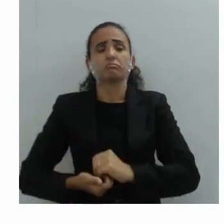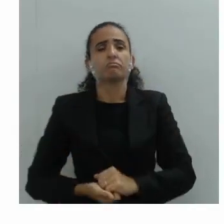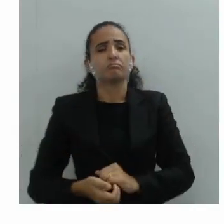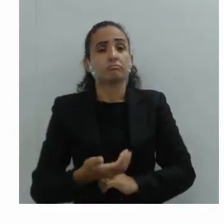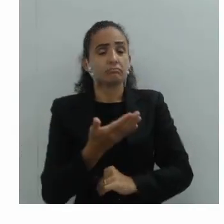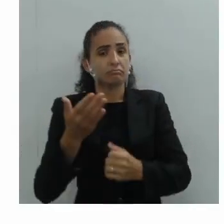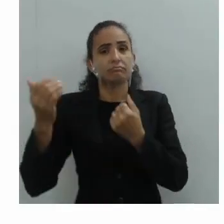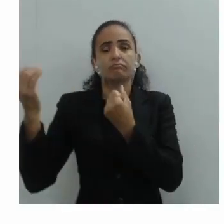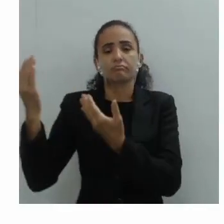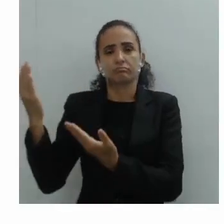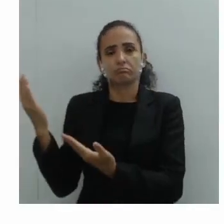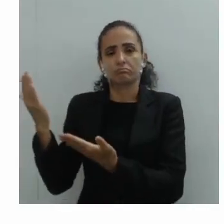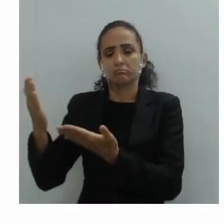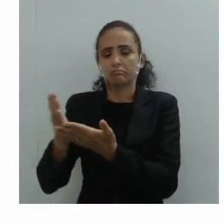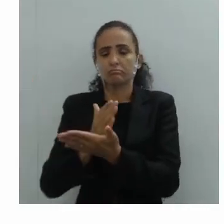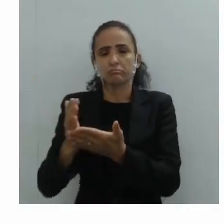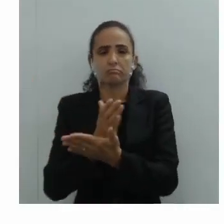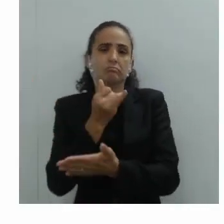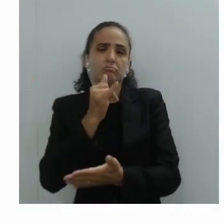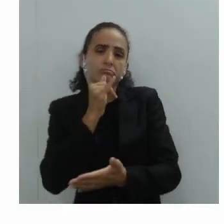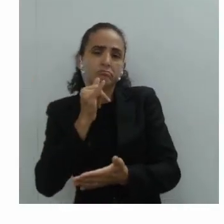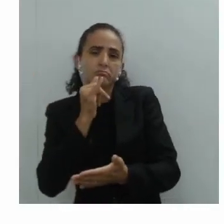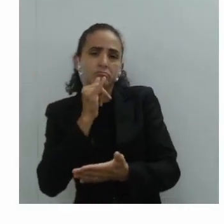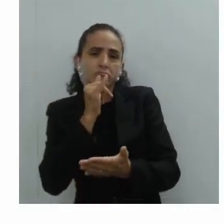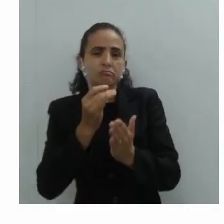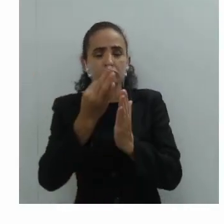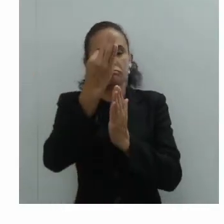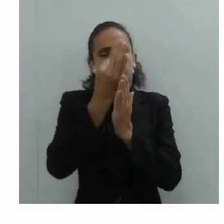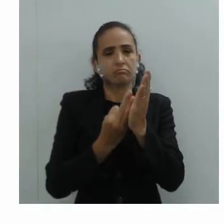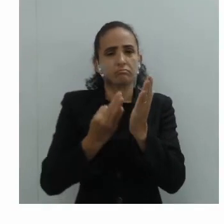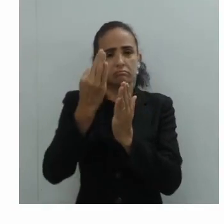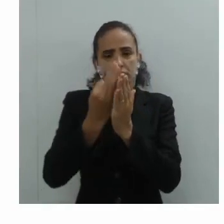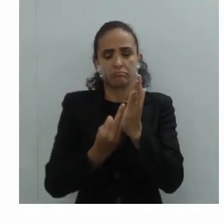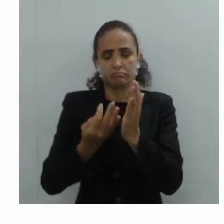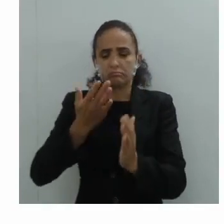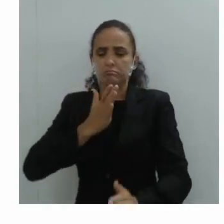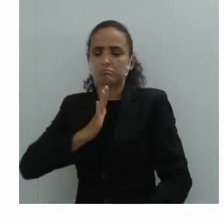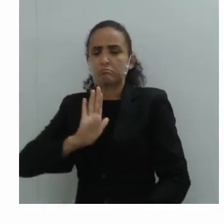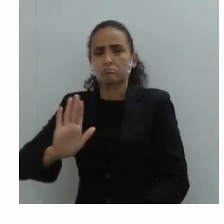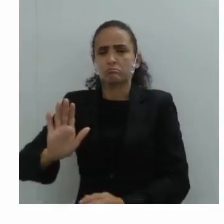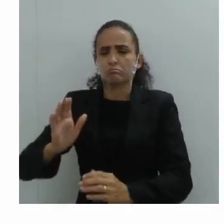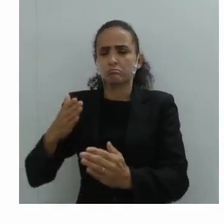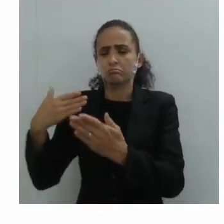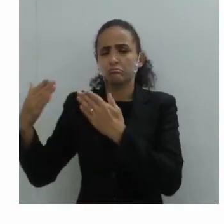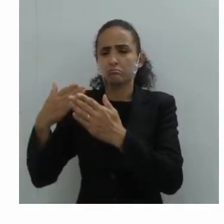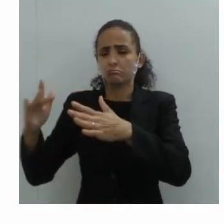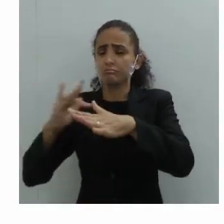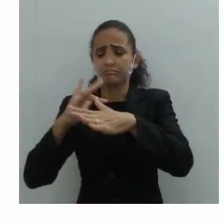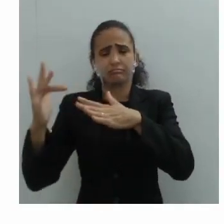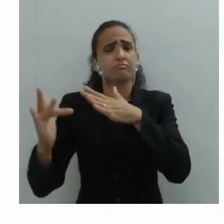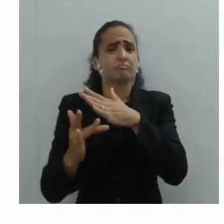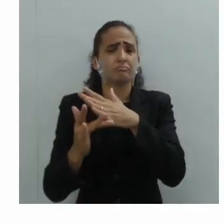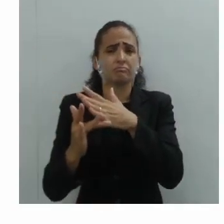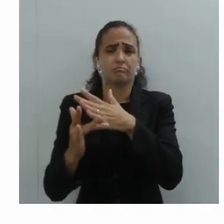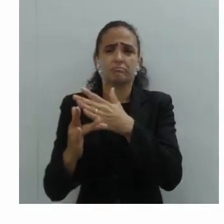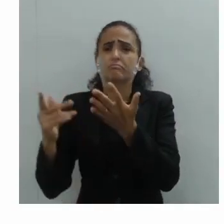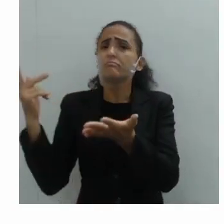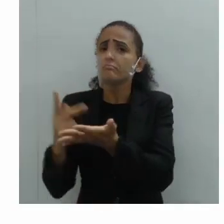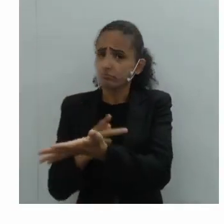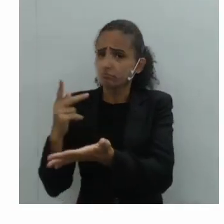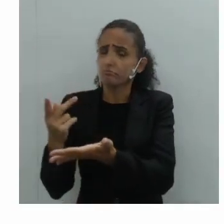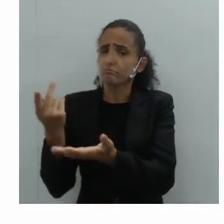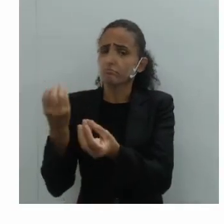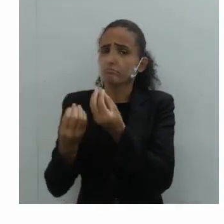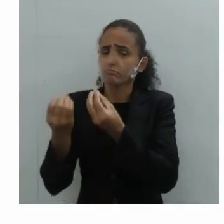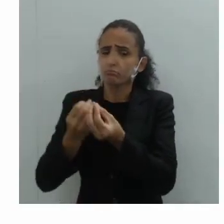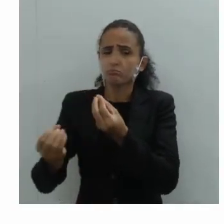para vocês alguns exemplos de discurso de ódio circundantes nas redes sociais. Aqui eles falam